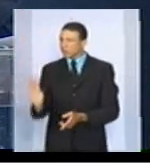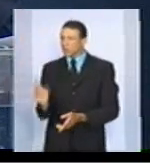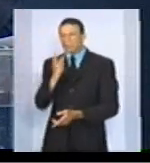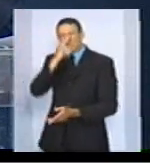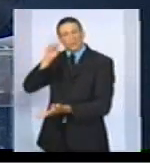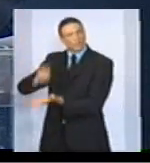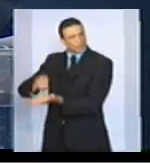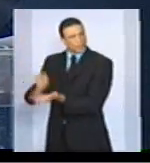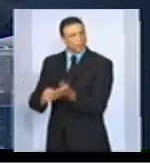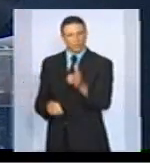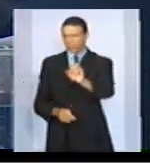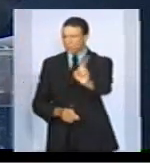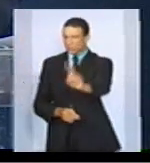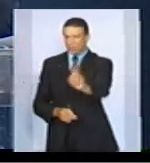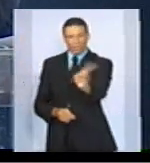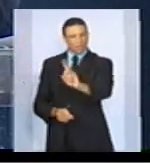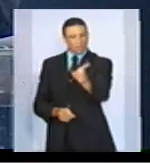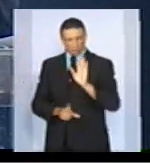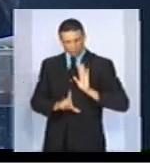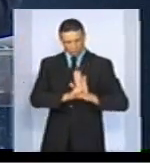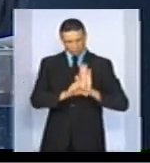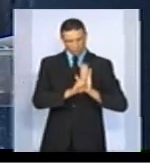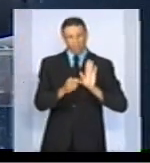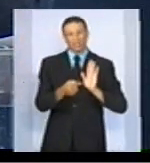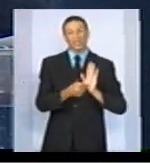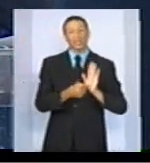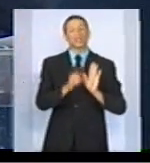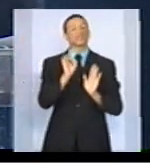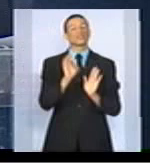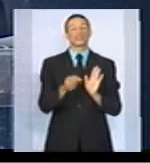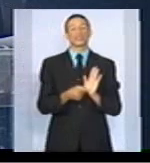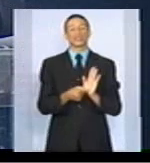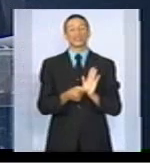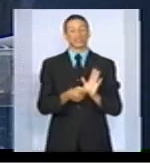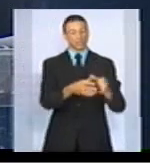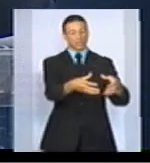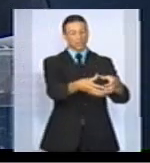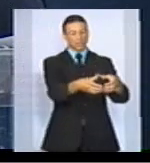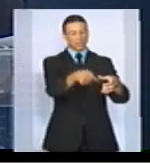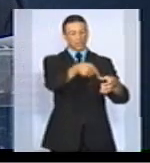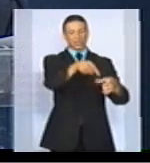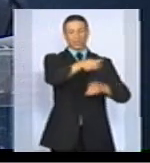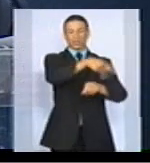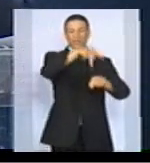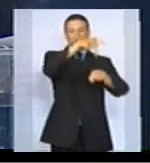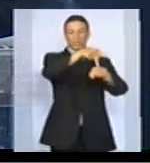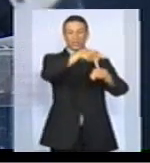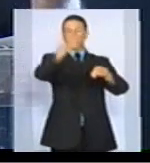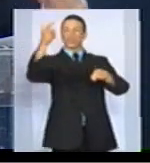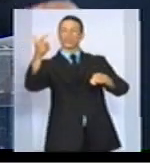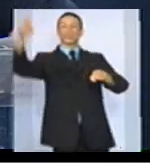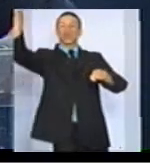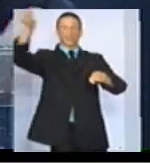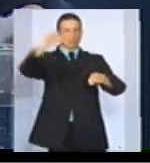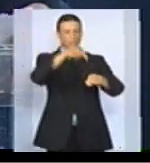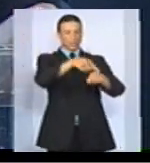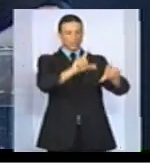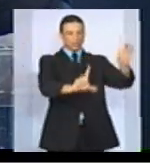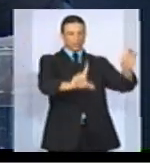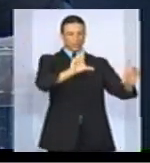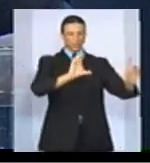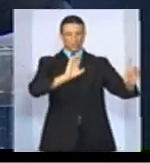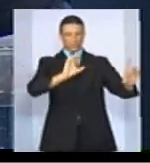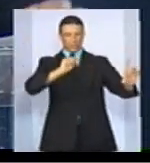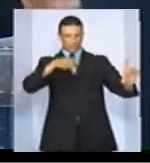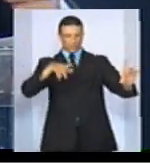assinatura mas quando na verdade nós estamos fazendo uma lei que afeta somente estes canais que foram apelidados de canais de espaço